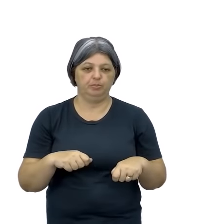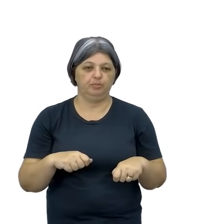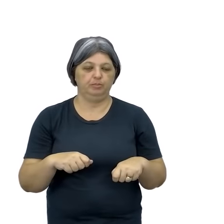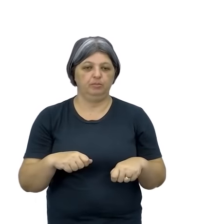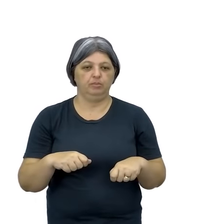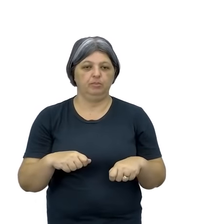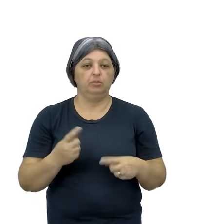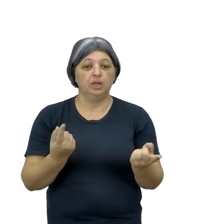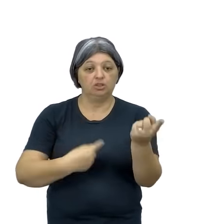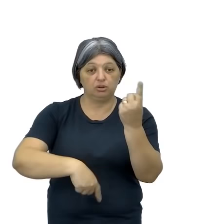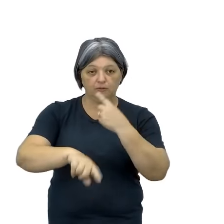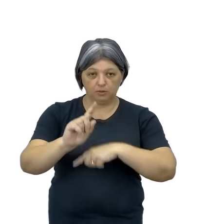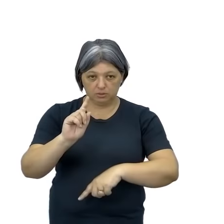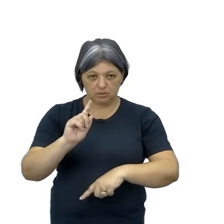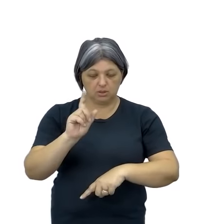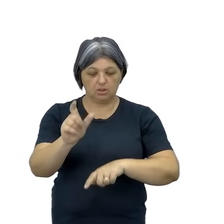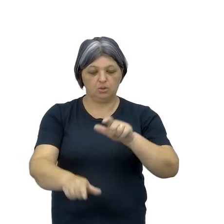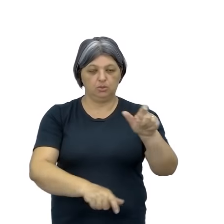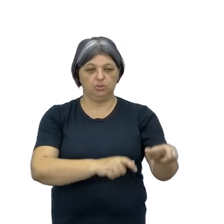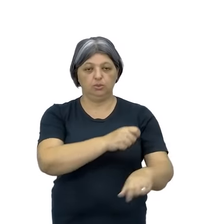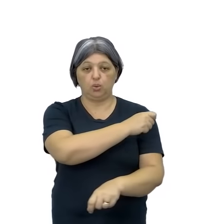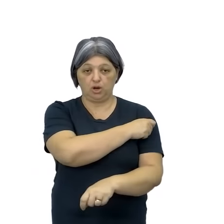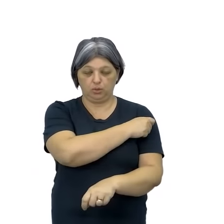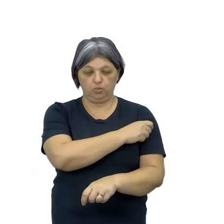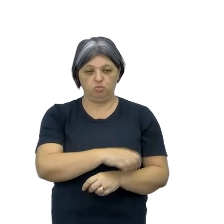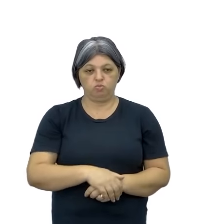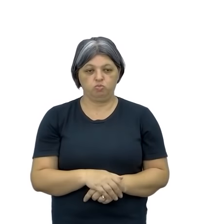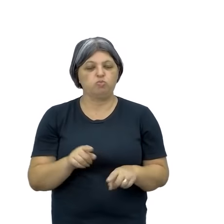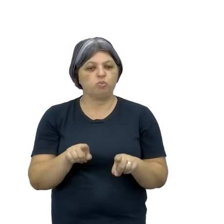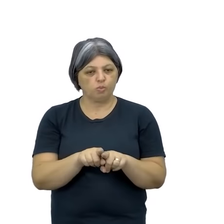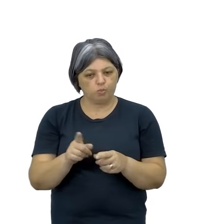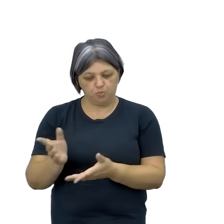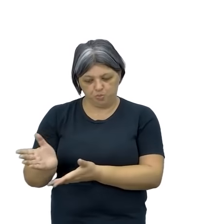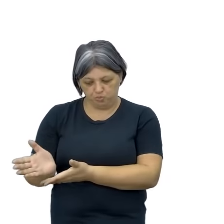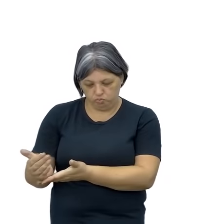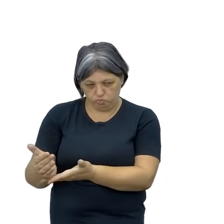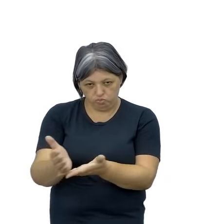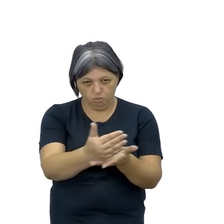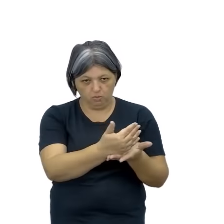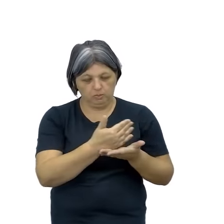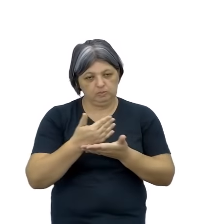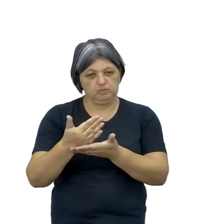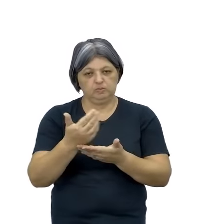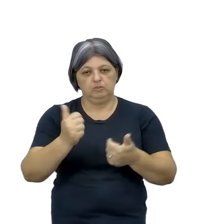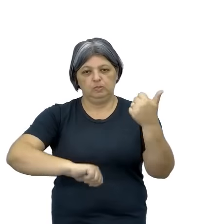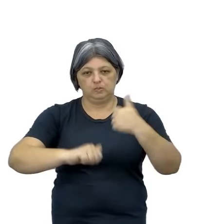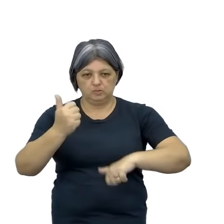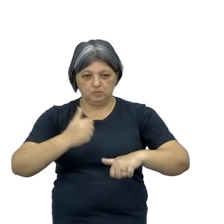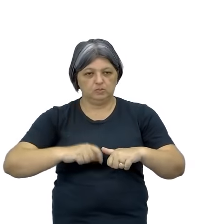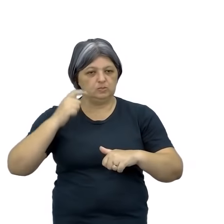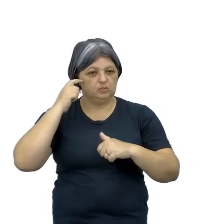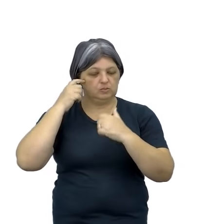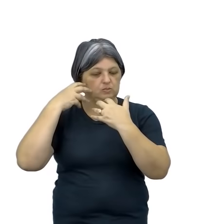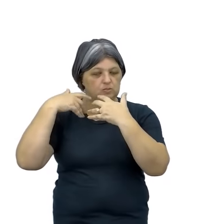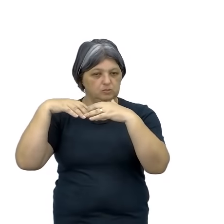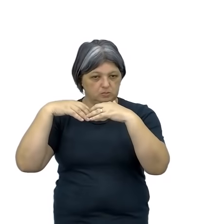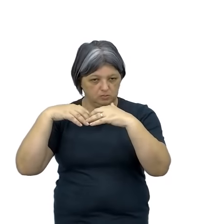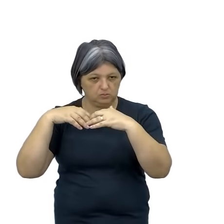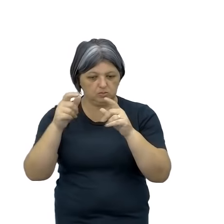de evolução do meu estudante. Permite também a coleta de evidências, né, para análise dos processos cognitivos dos estudantes. Então, eu